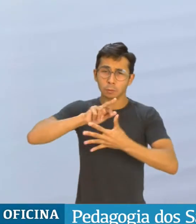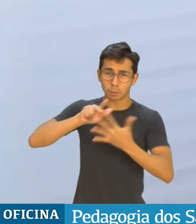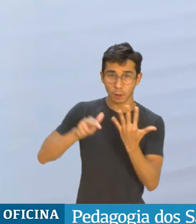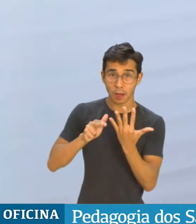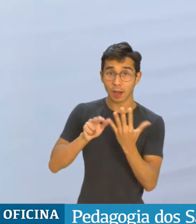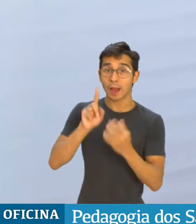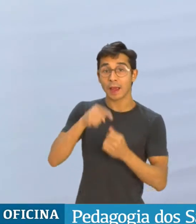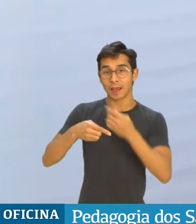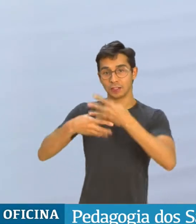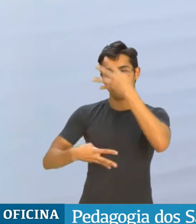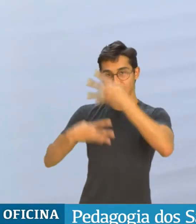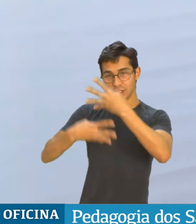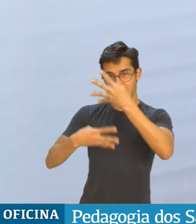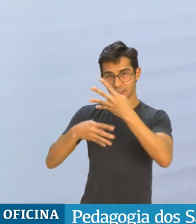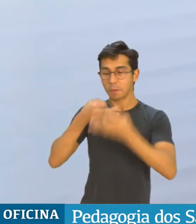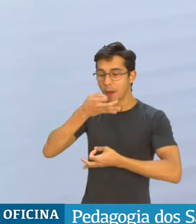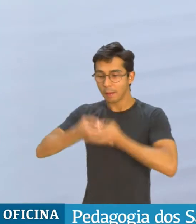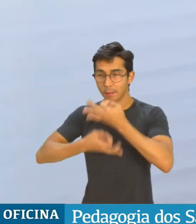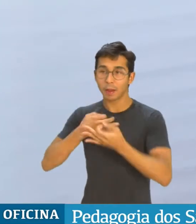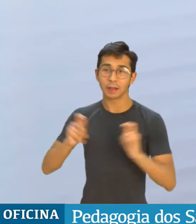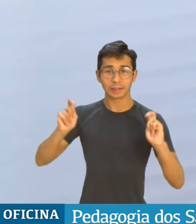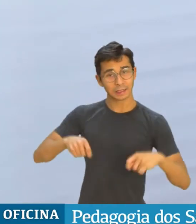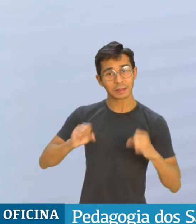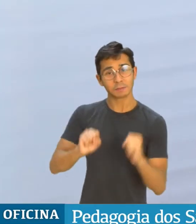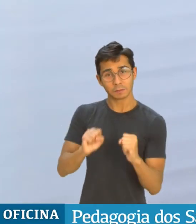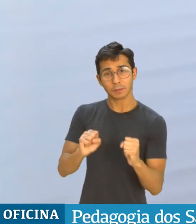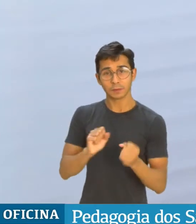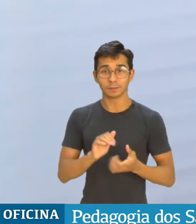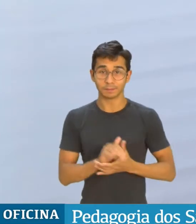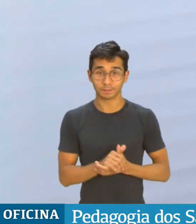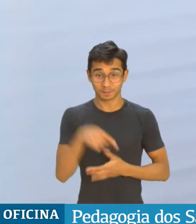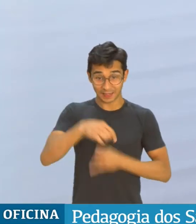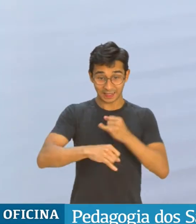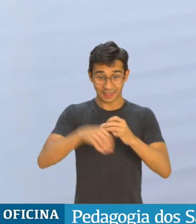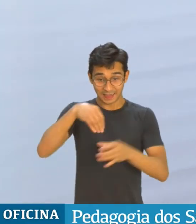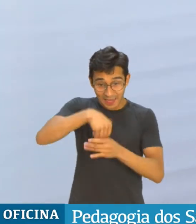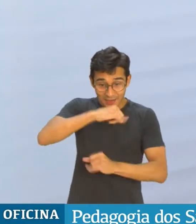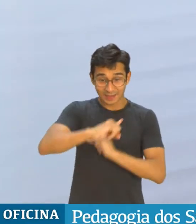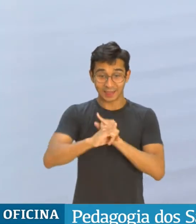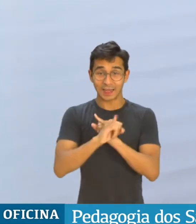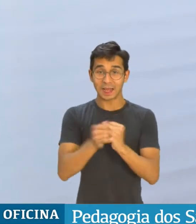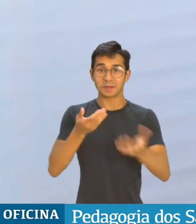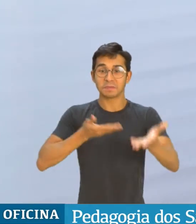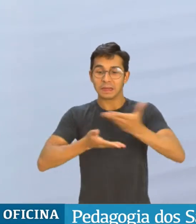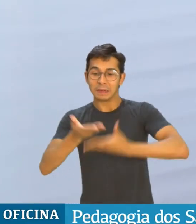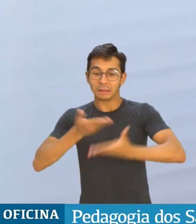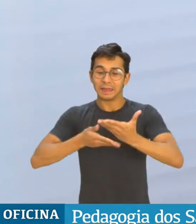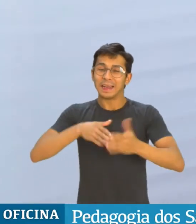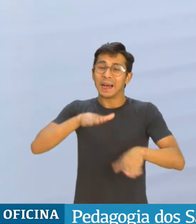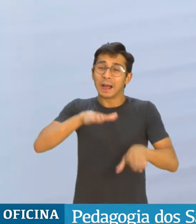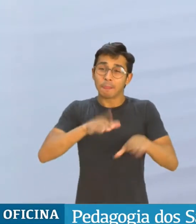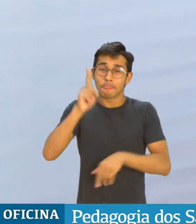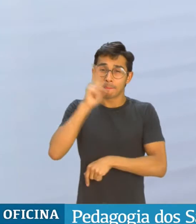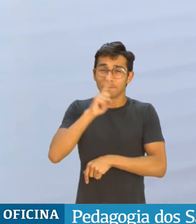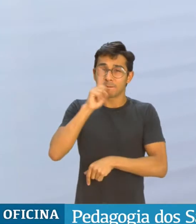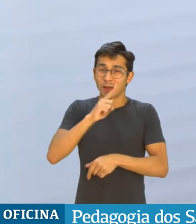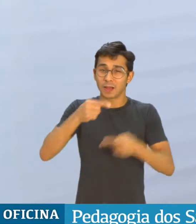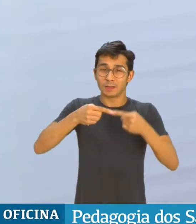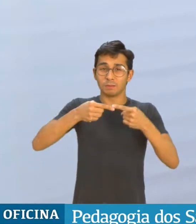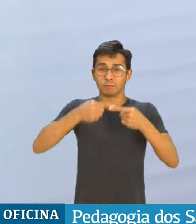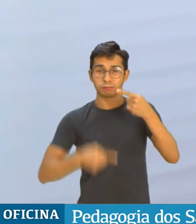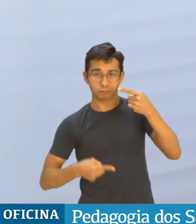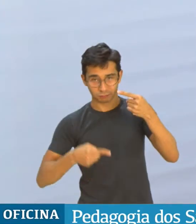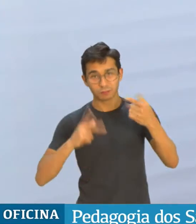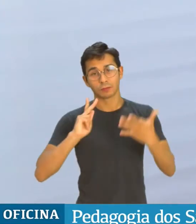Esse formato online de interação ele gera algumas falhas técnicas de vez em quando. Então, se isso acontecer, a gente já